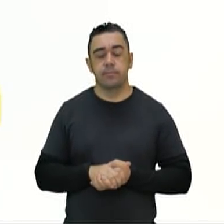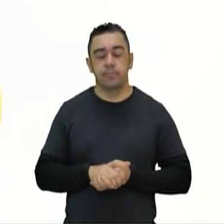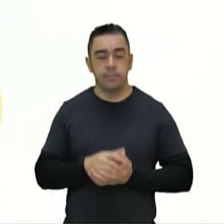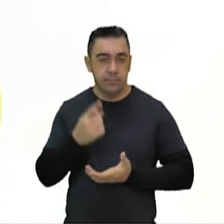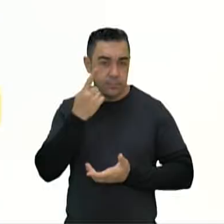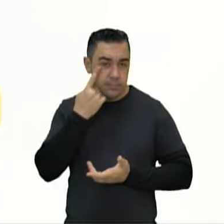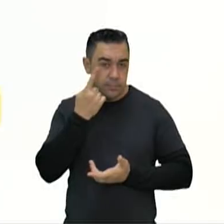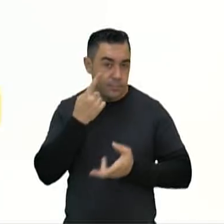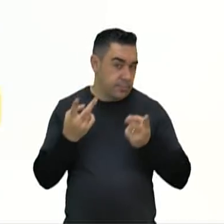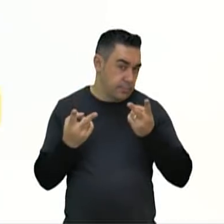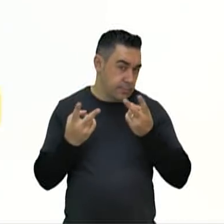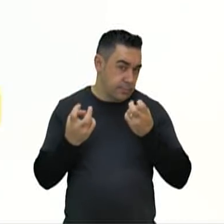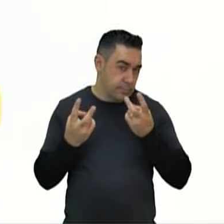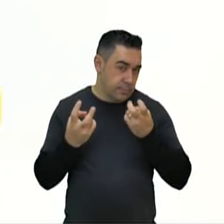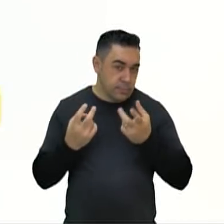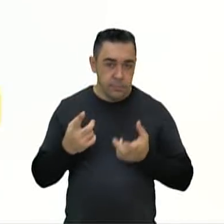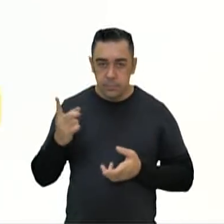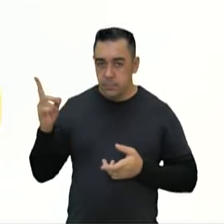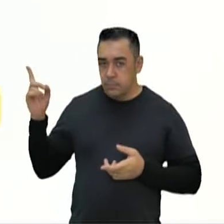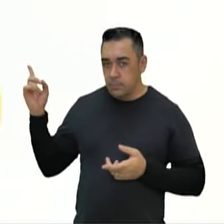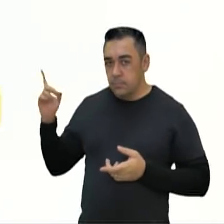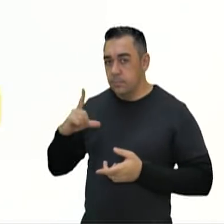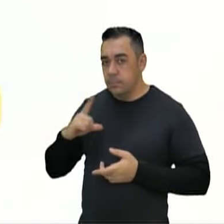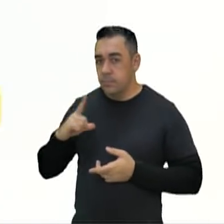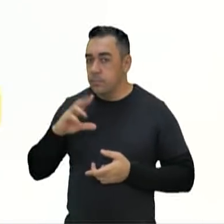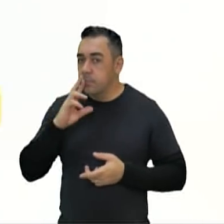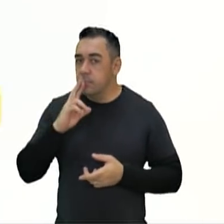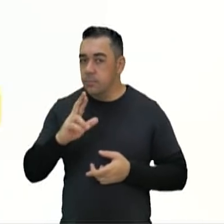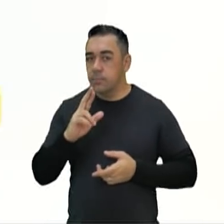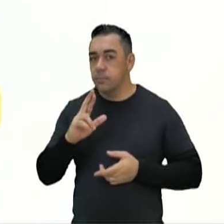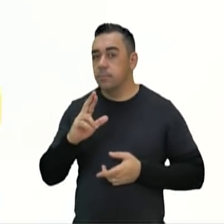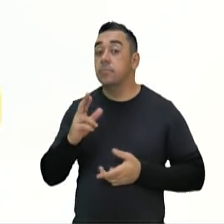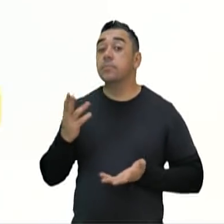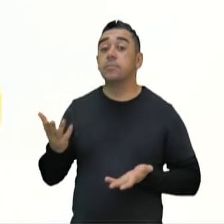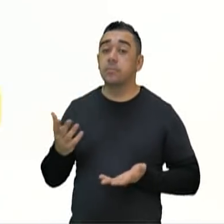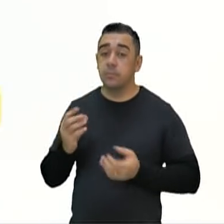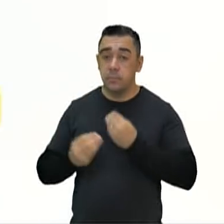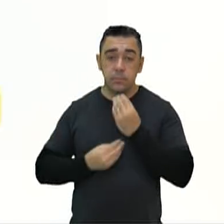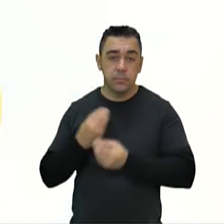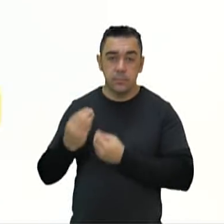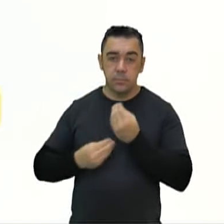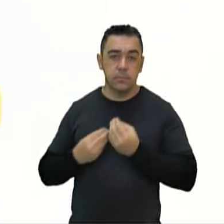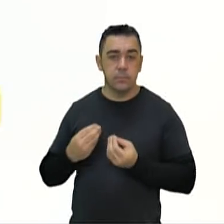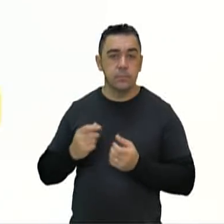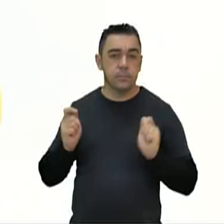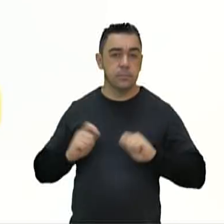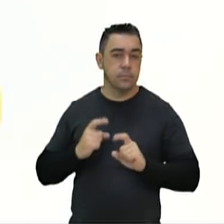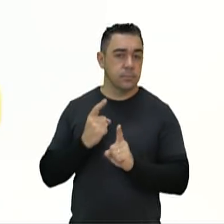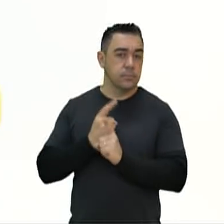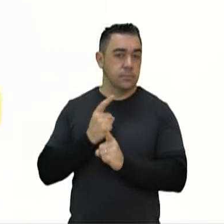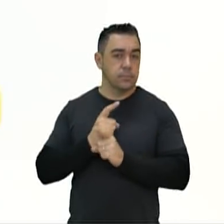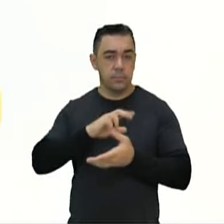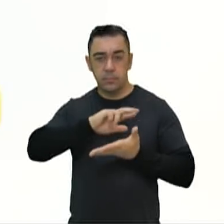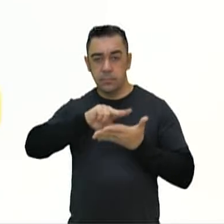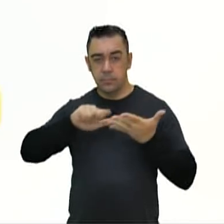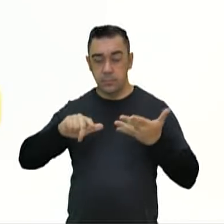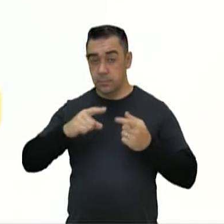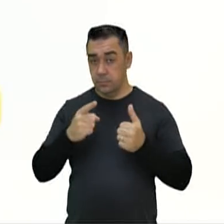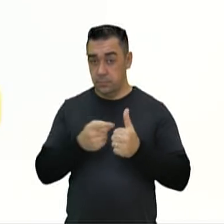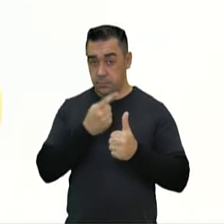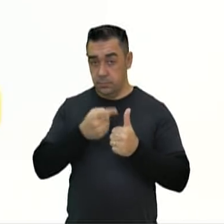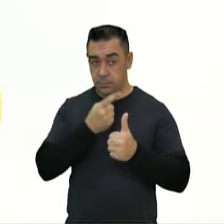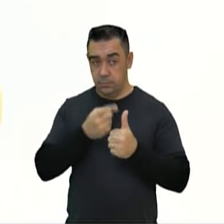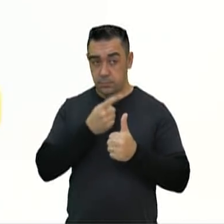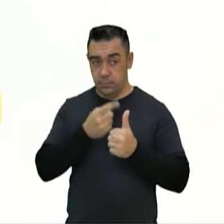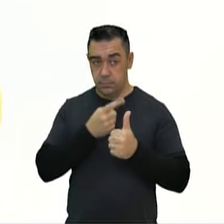Veja que nesse exemplo, você pode chegar ao resultado de diversas formas.